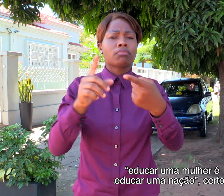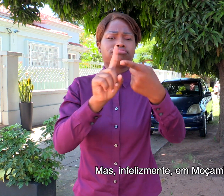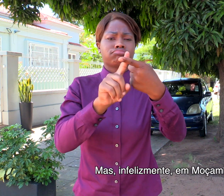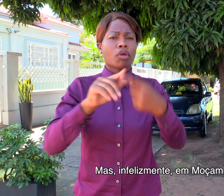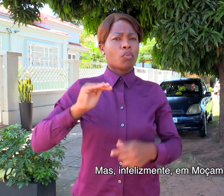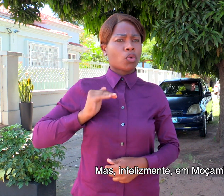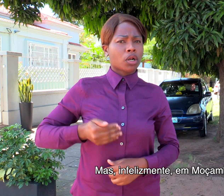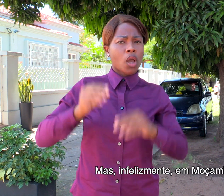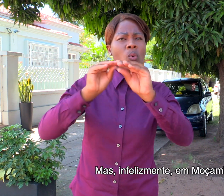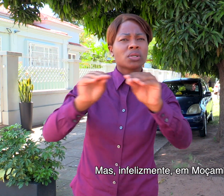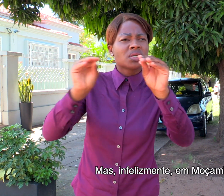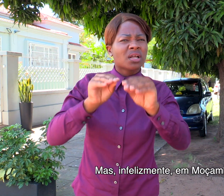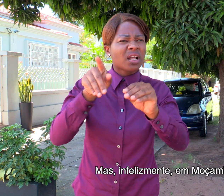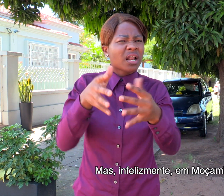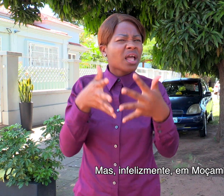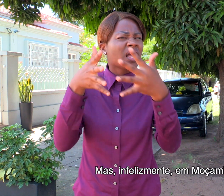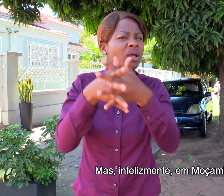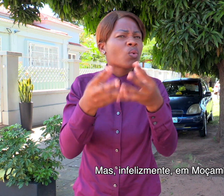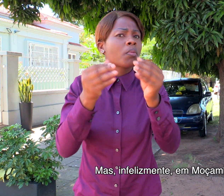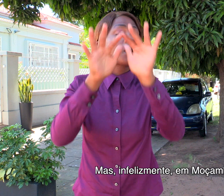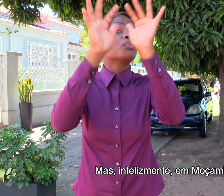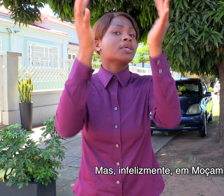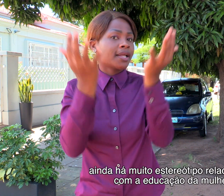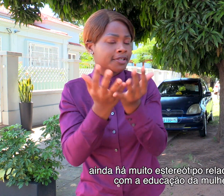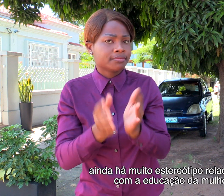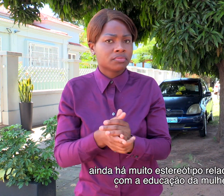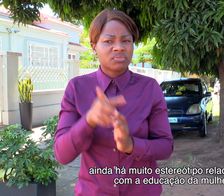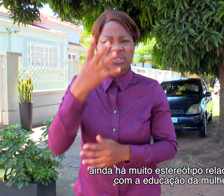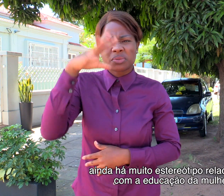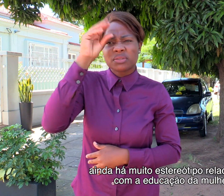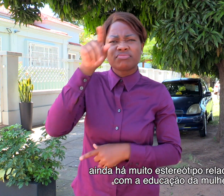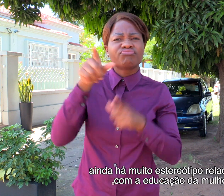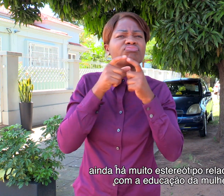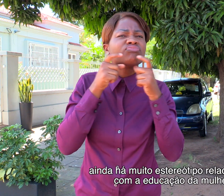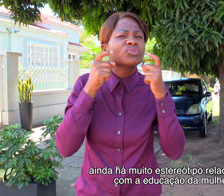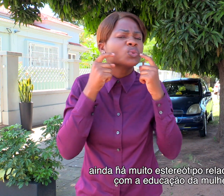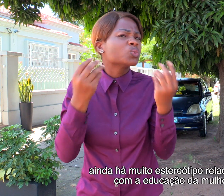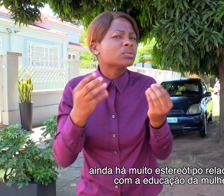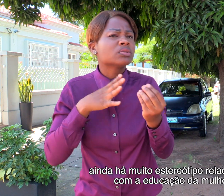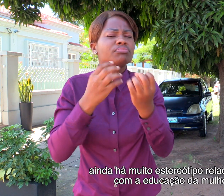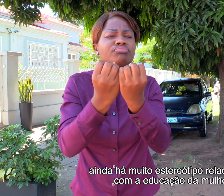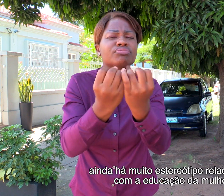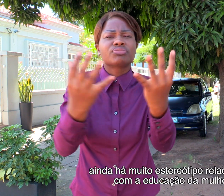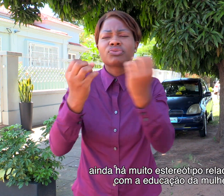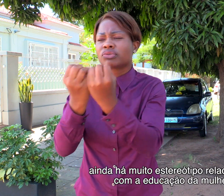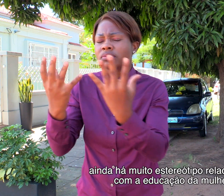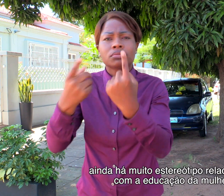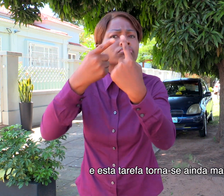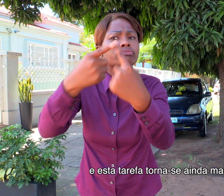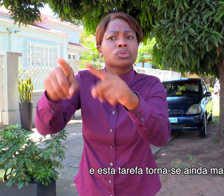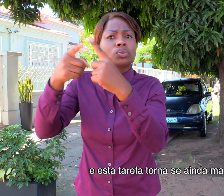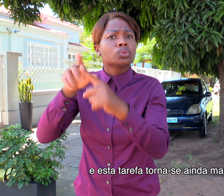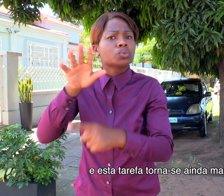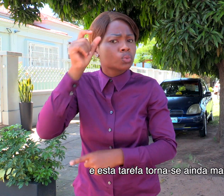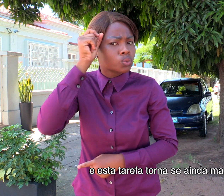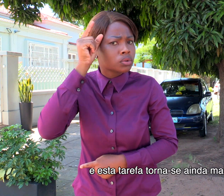certo? Mas, infelizmente, em Moçambique ainda há muito estereótipo relacionado com a educação da mulher